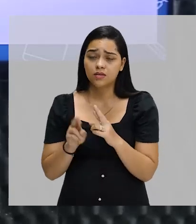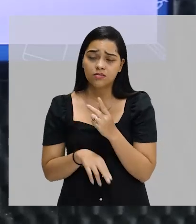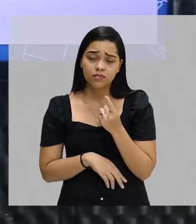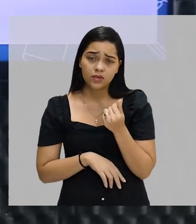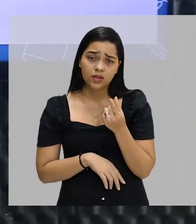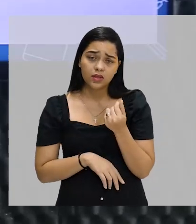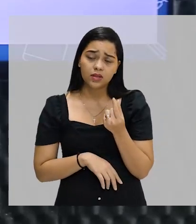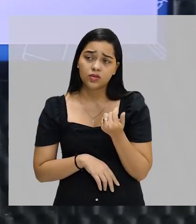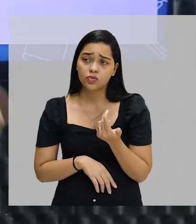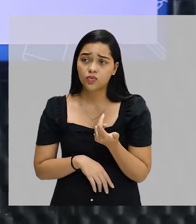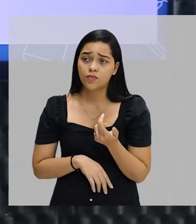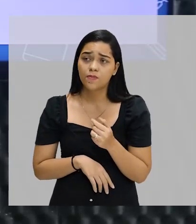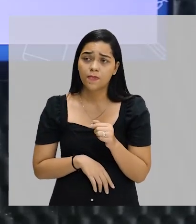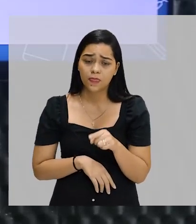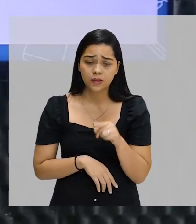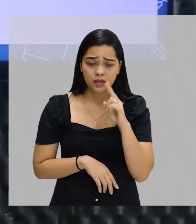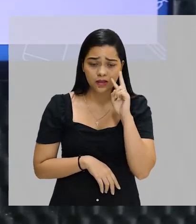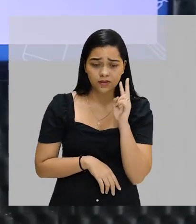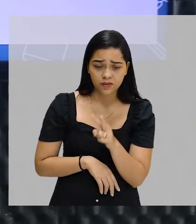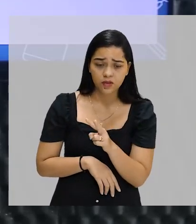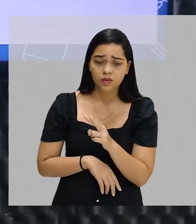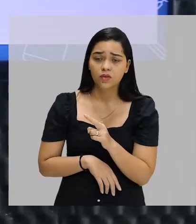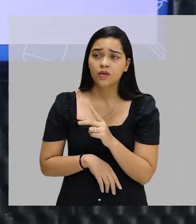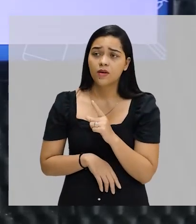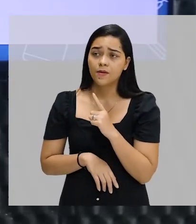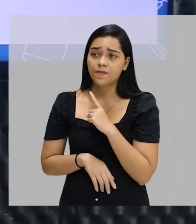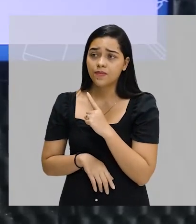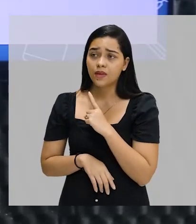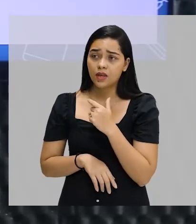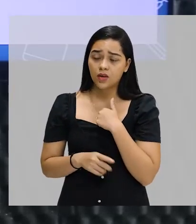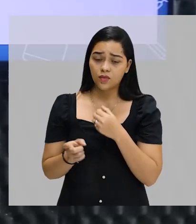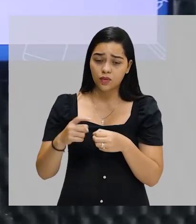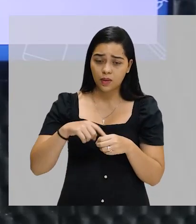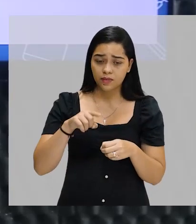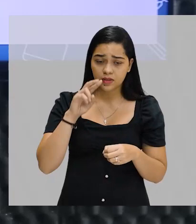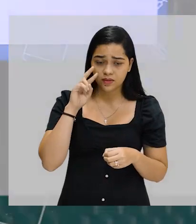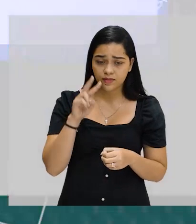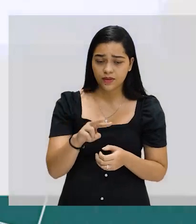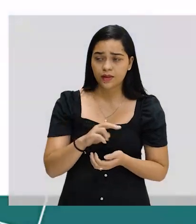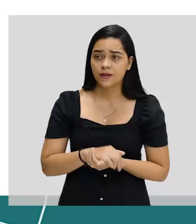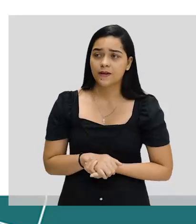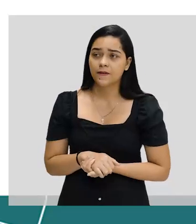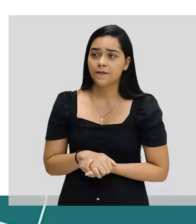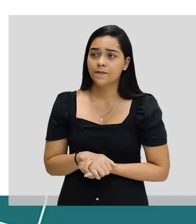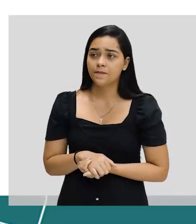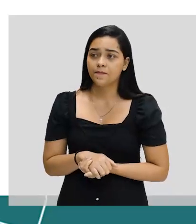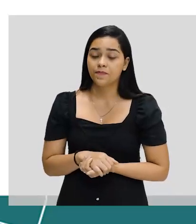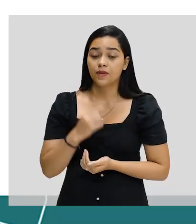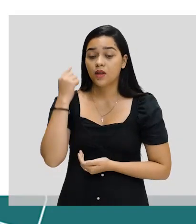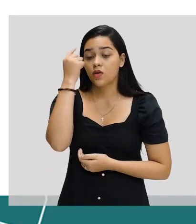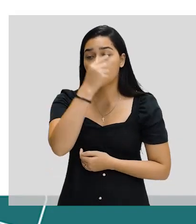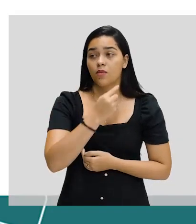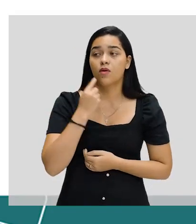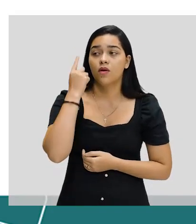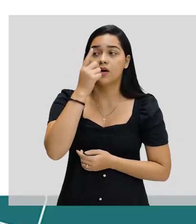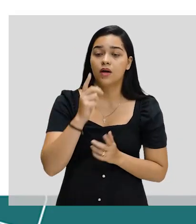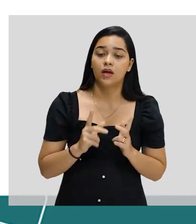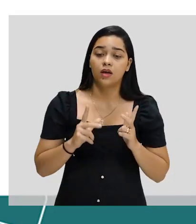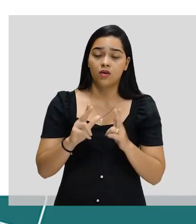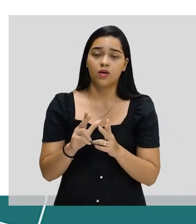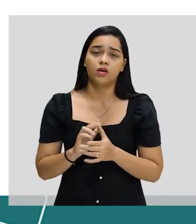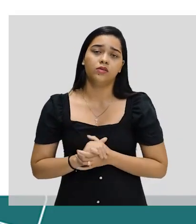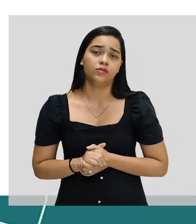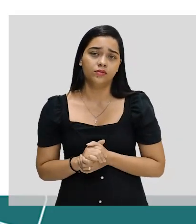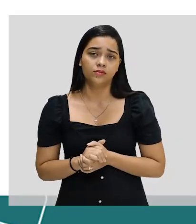preço. Você viu que daqui eu vou voltar aqui para você ver. Ó. Em 1 hora é a mesma